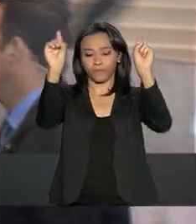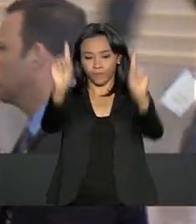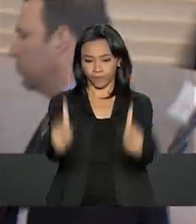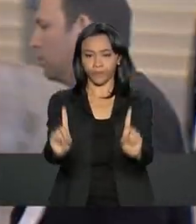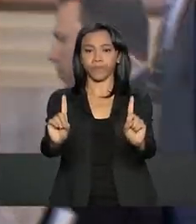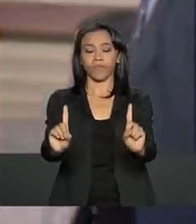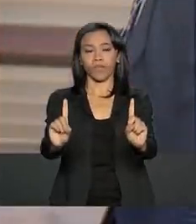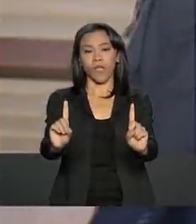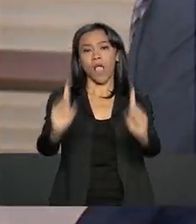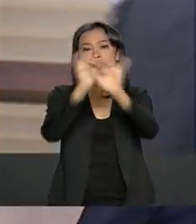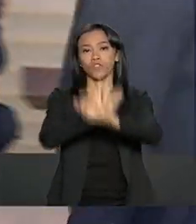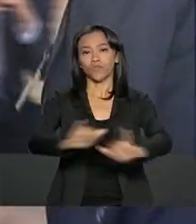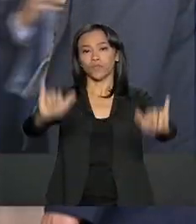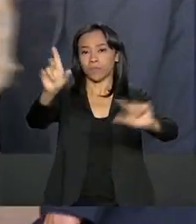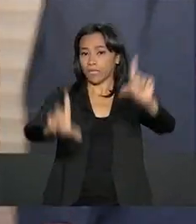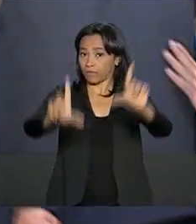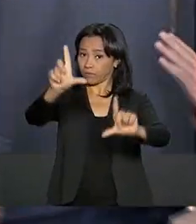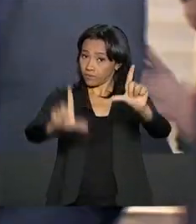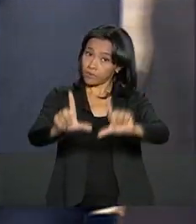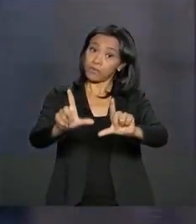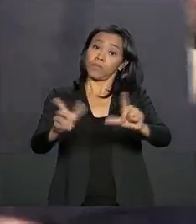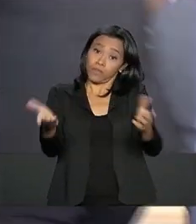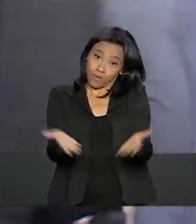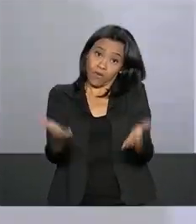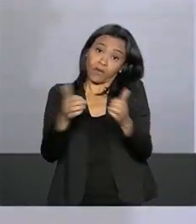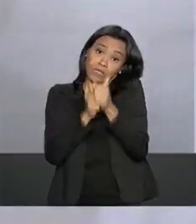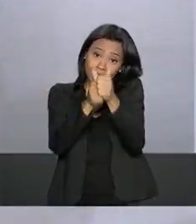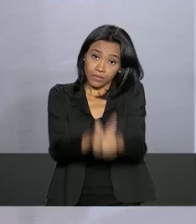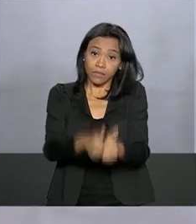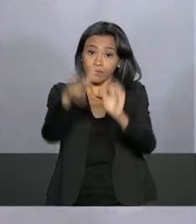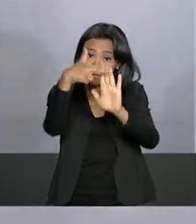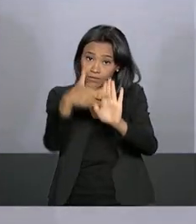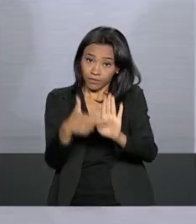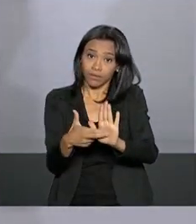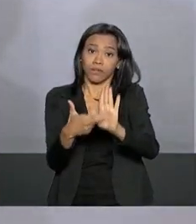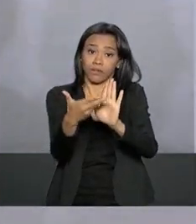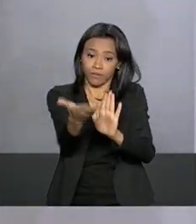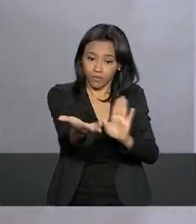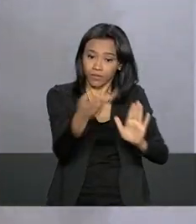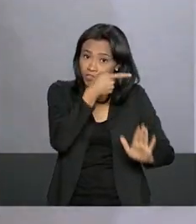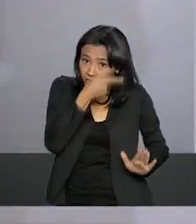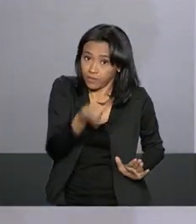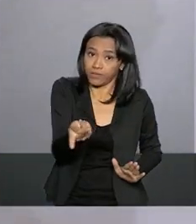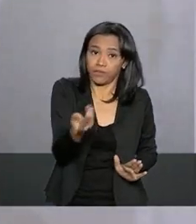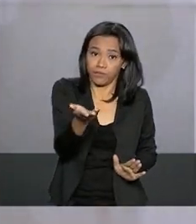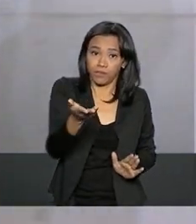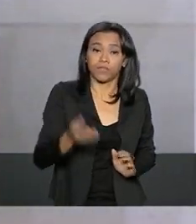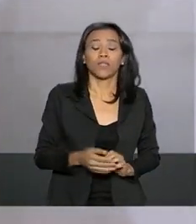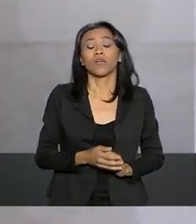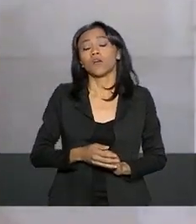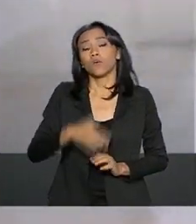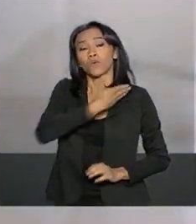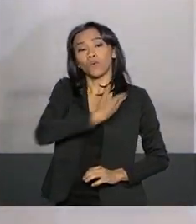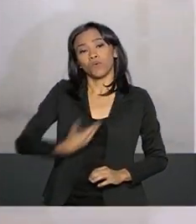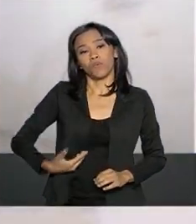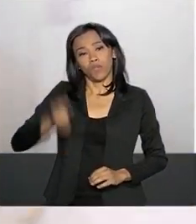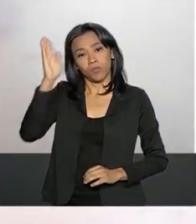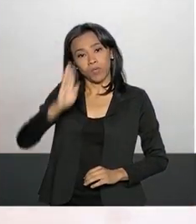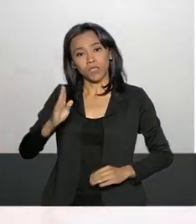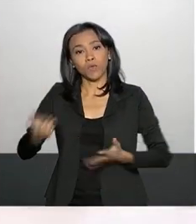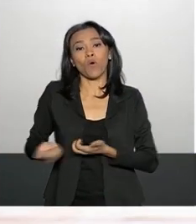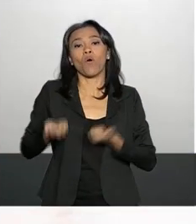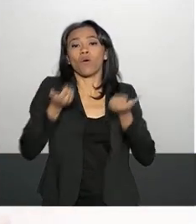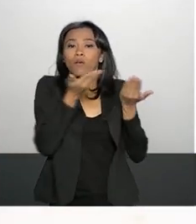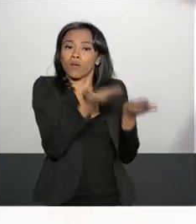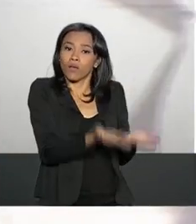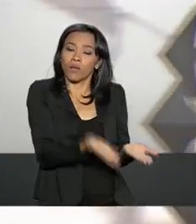declaração à imprensa e, neste momento, cumprindo o protocolo das visitas oficiais, o governo brasileiro oferece um